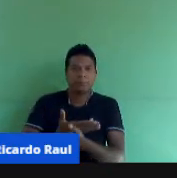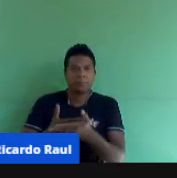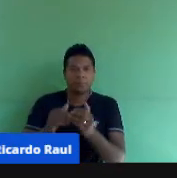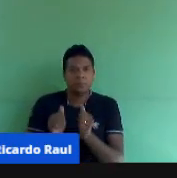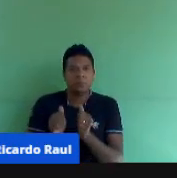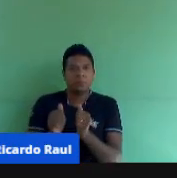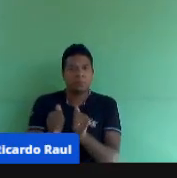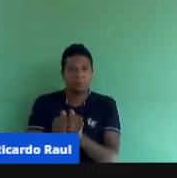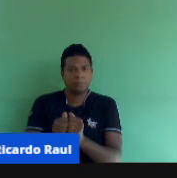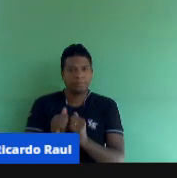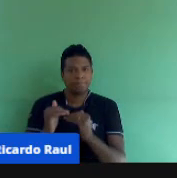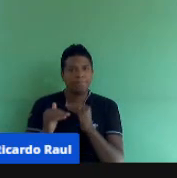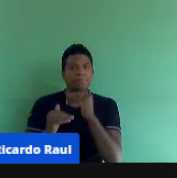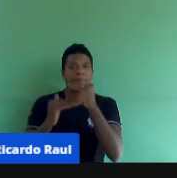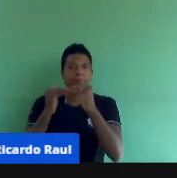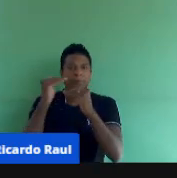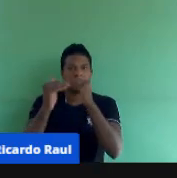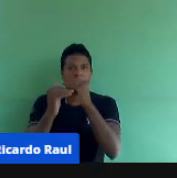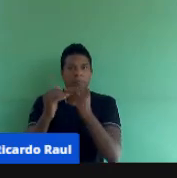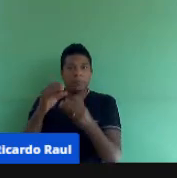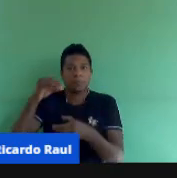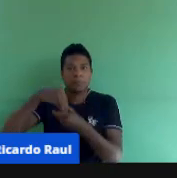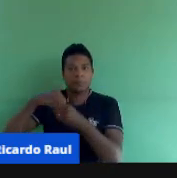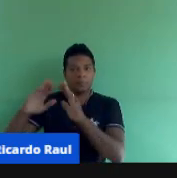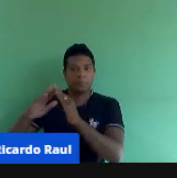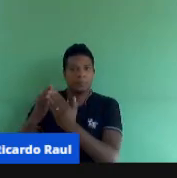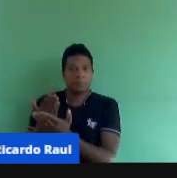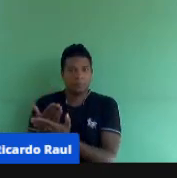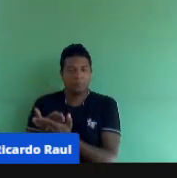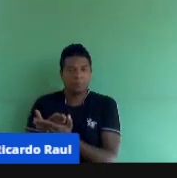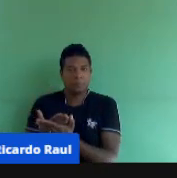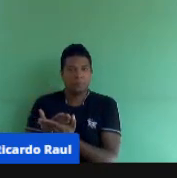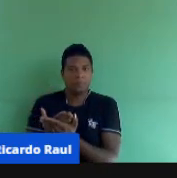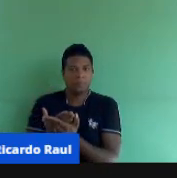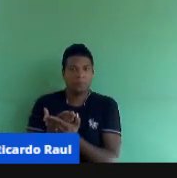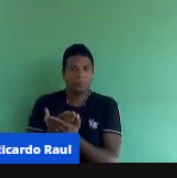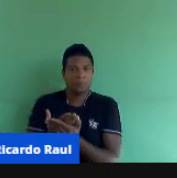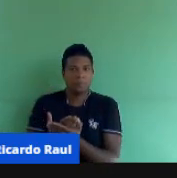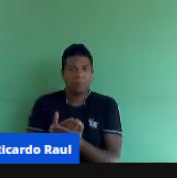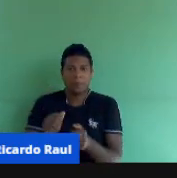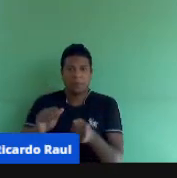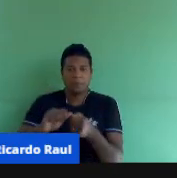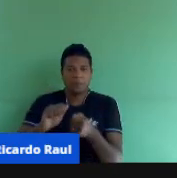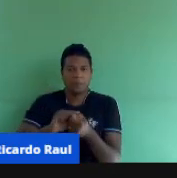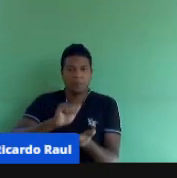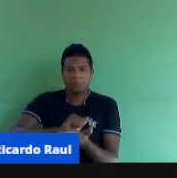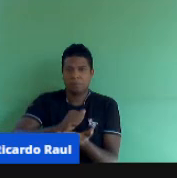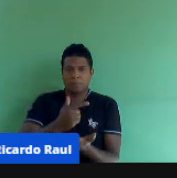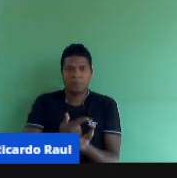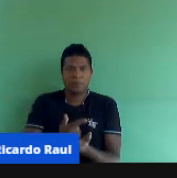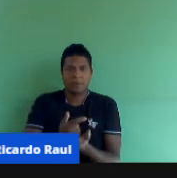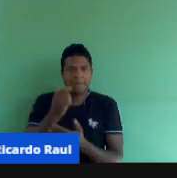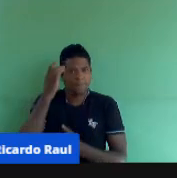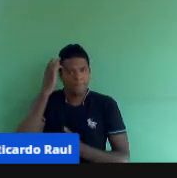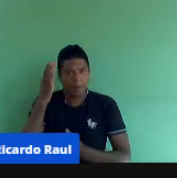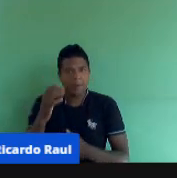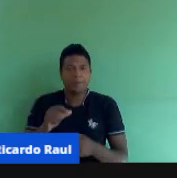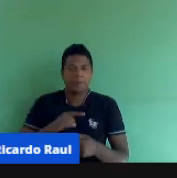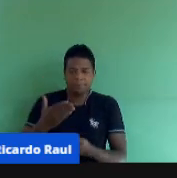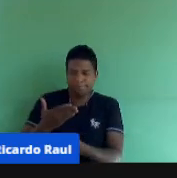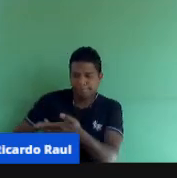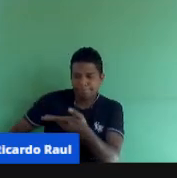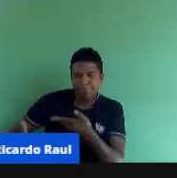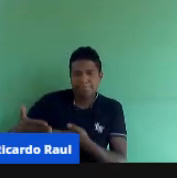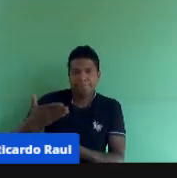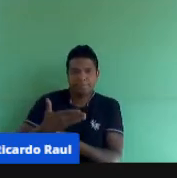ser desenvolvidas, né, na escola. Então, construir uma Agenda 21 não é moleza, porque eu tenho que ter a participação coletiva, né,